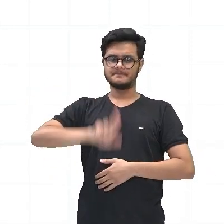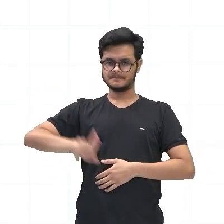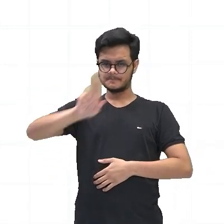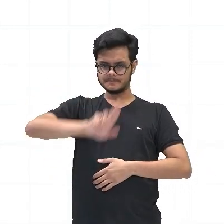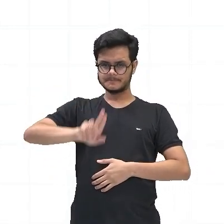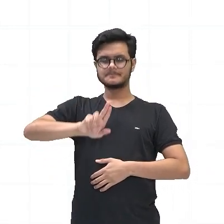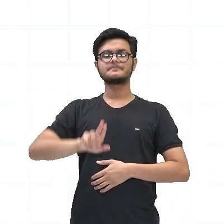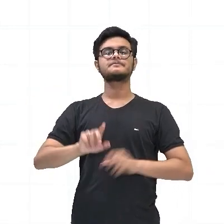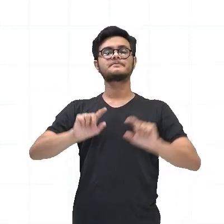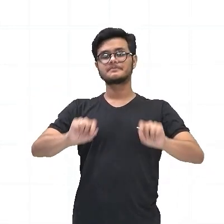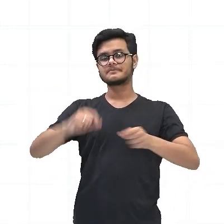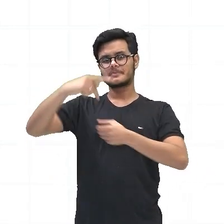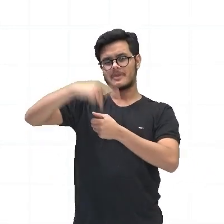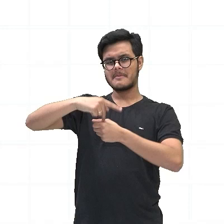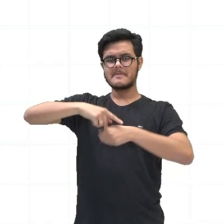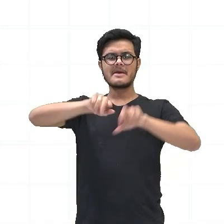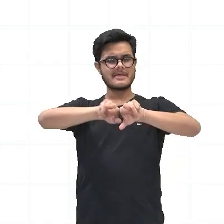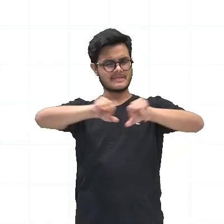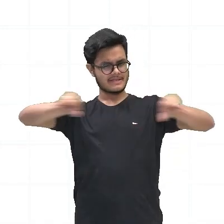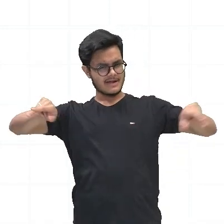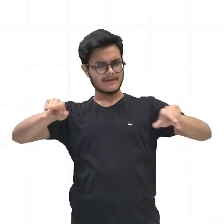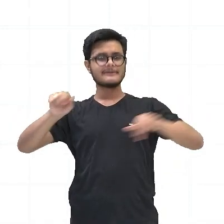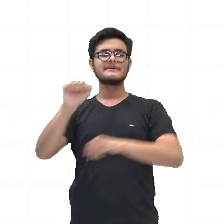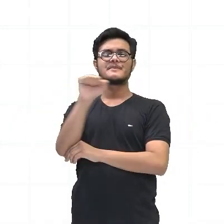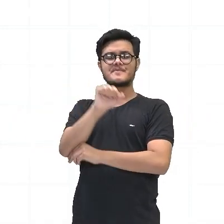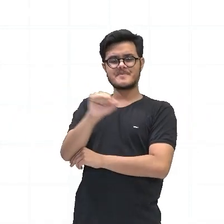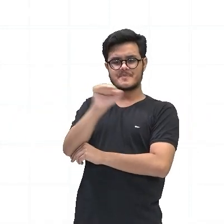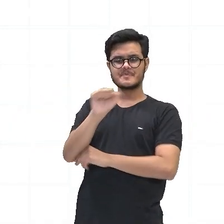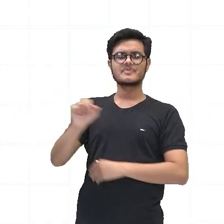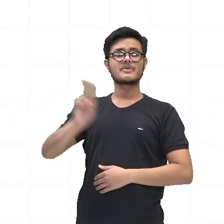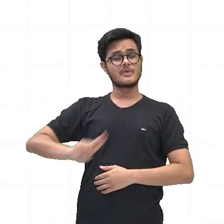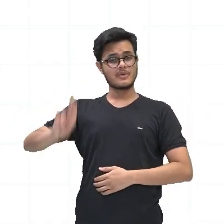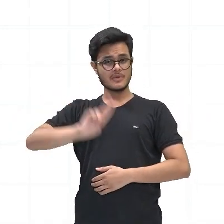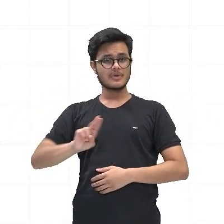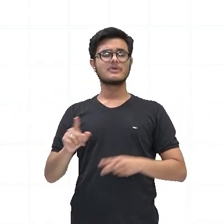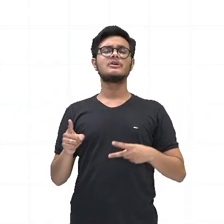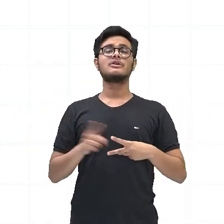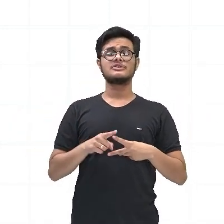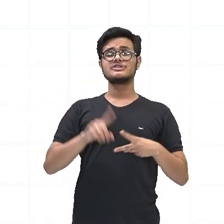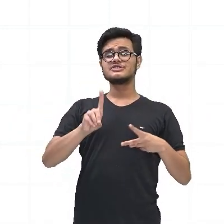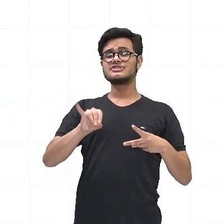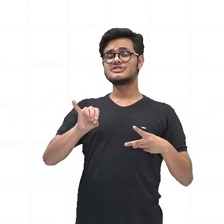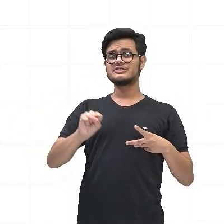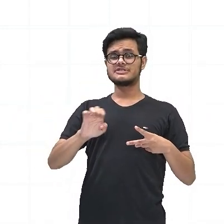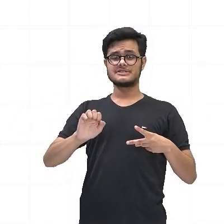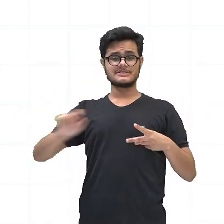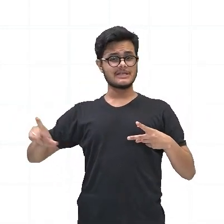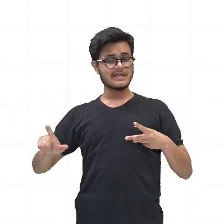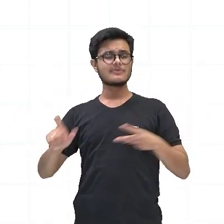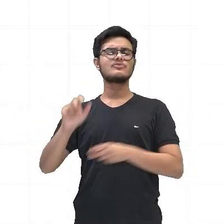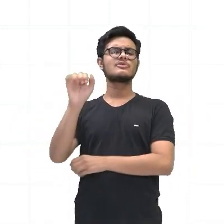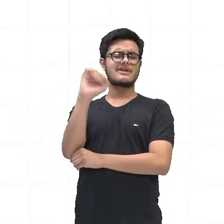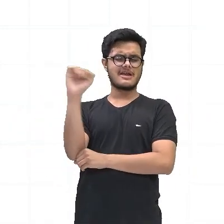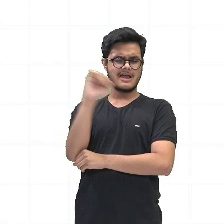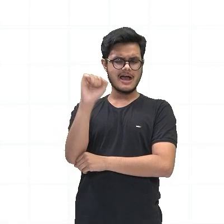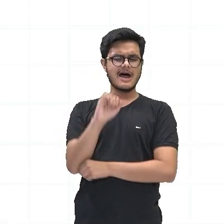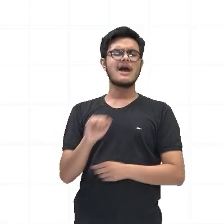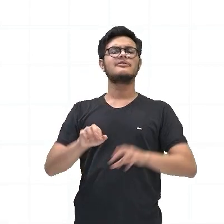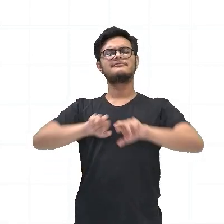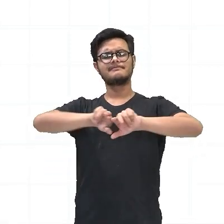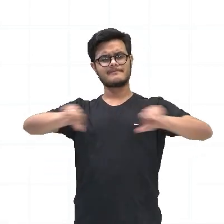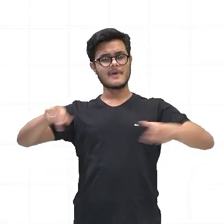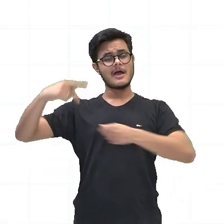aí para a fabricação de combustível, como o óleo diesel, por exemplo, que abastece os carros, a